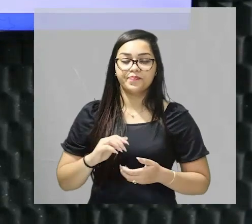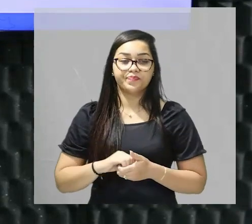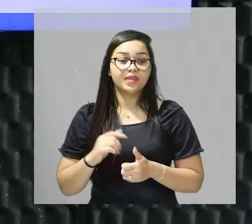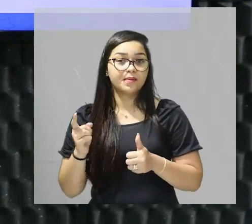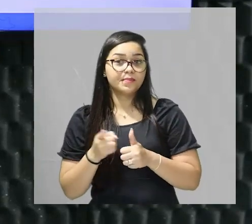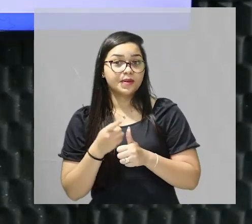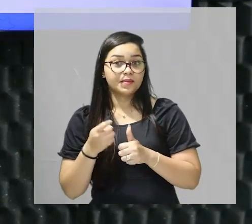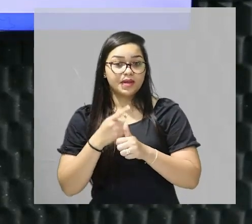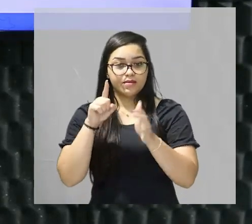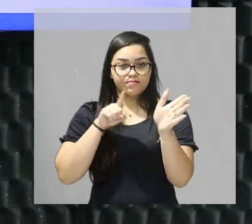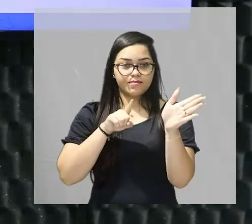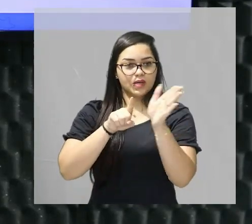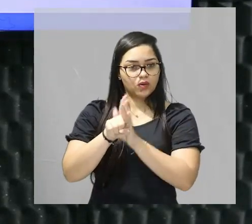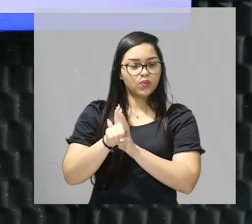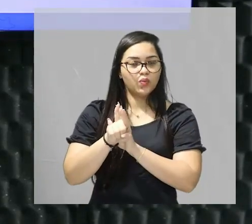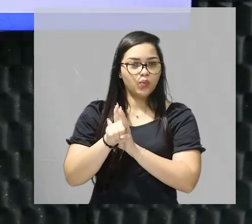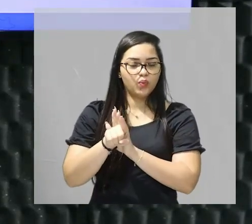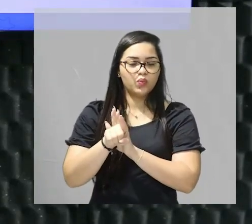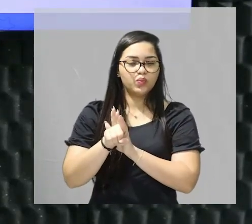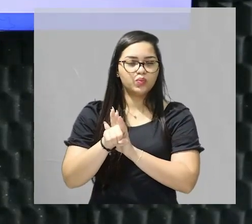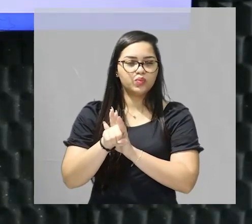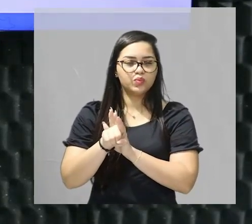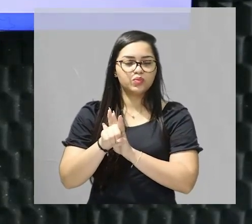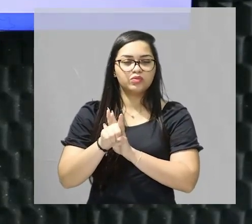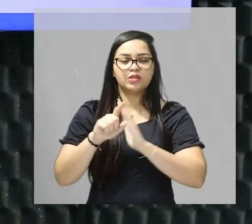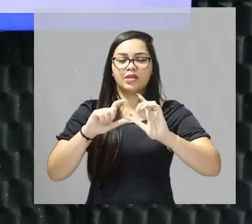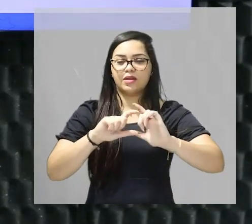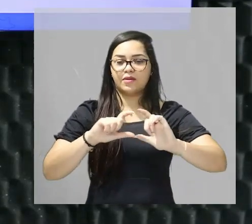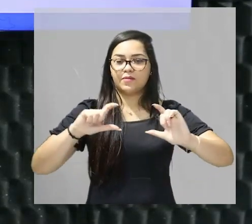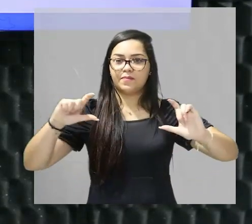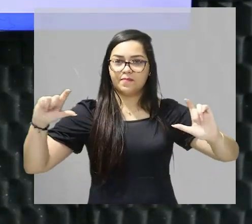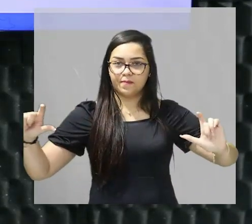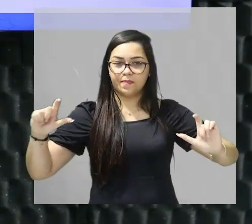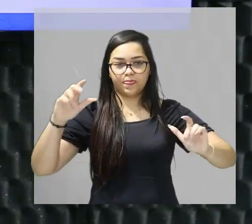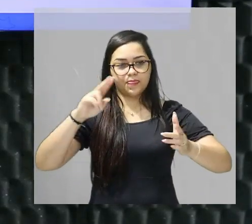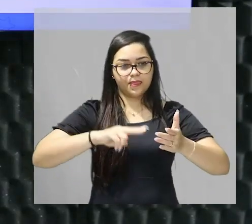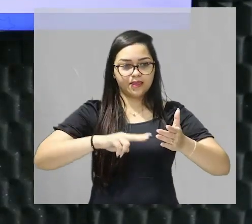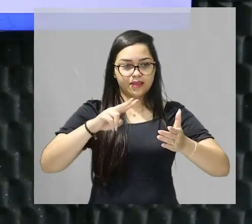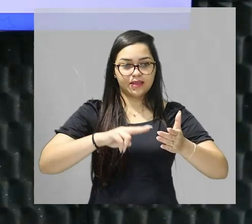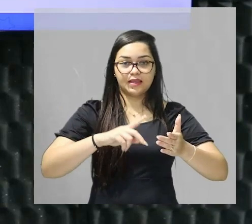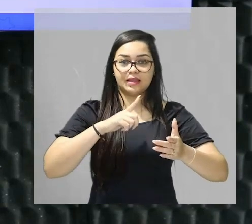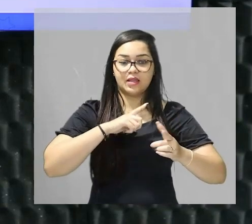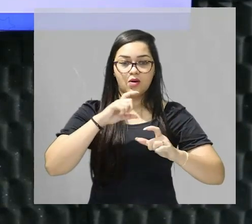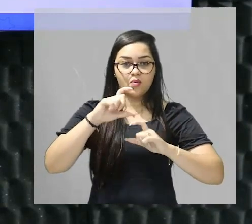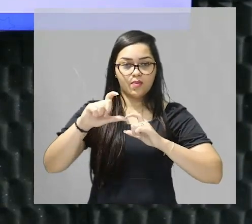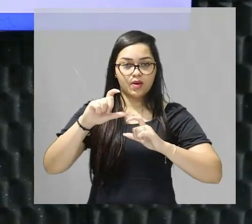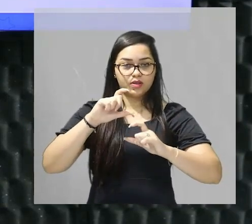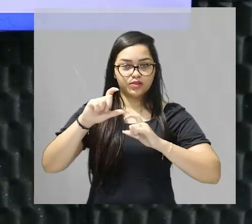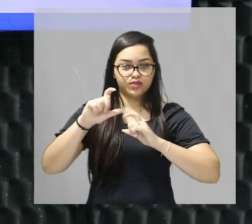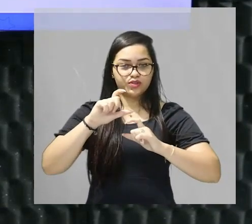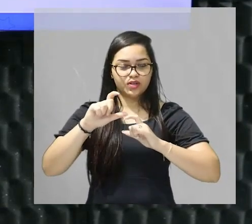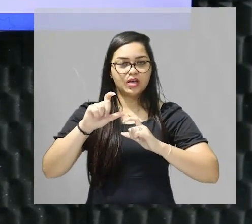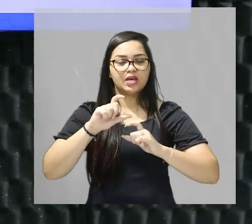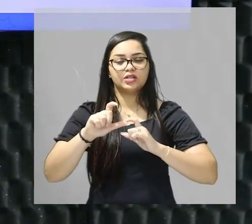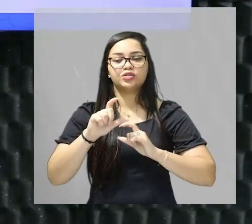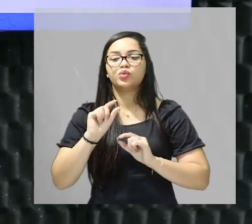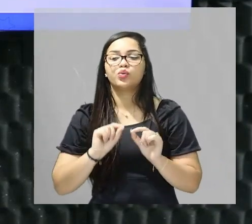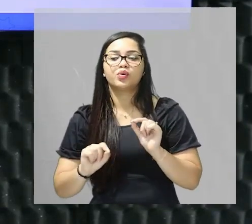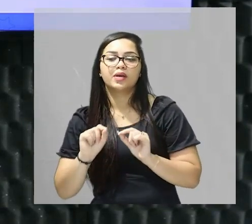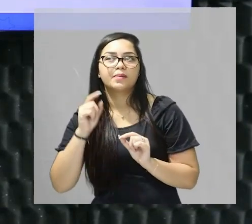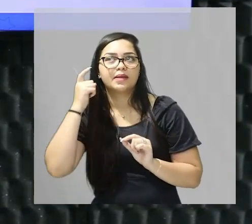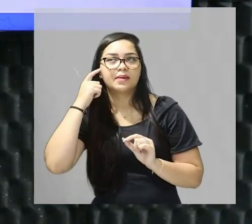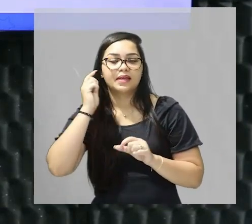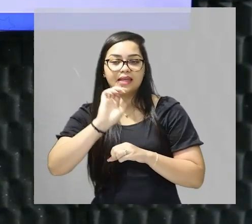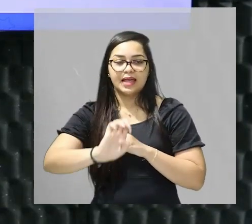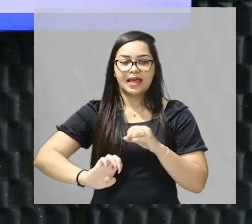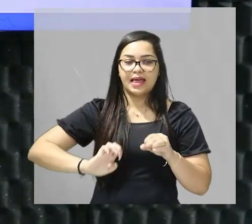primeira questão, questão Pais do Ema 2019. Então a charge a seguir difunde a ideia